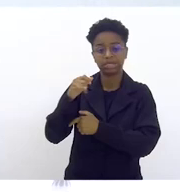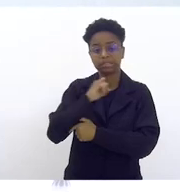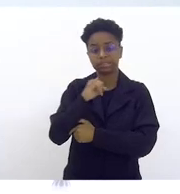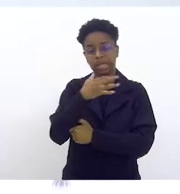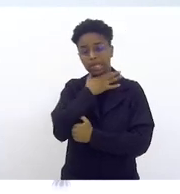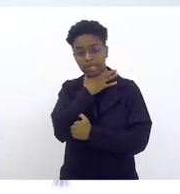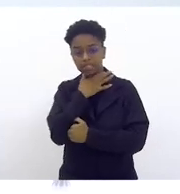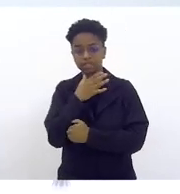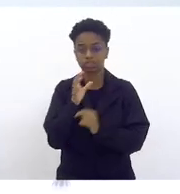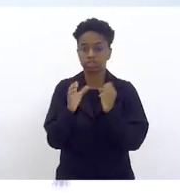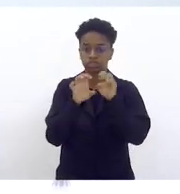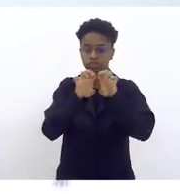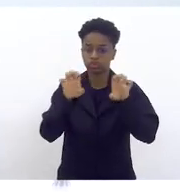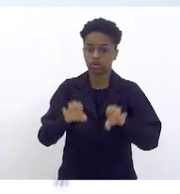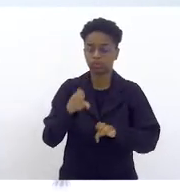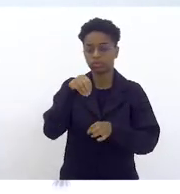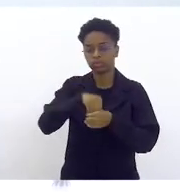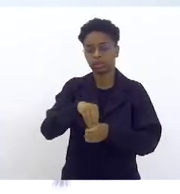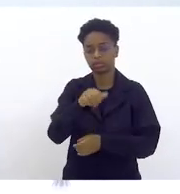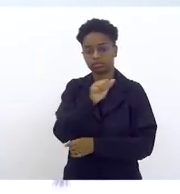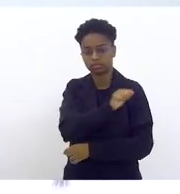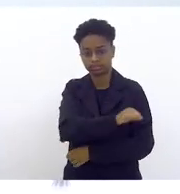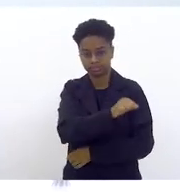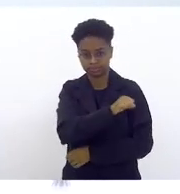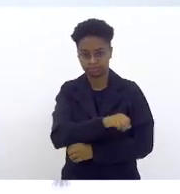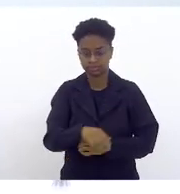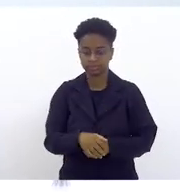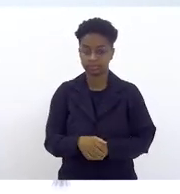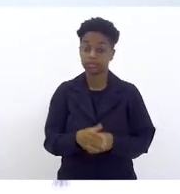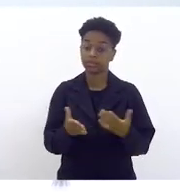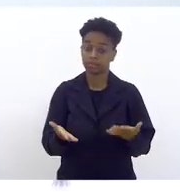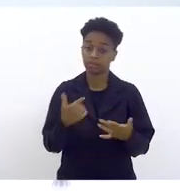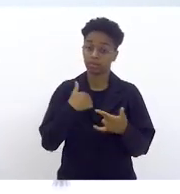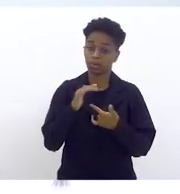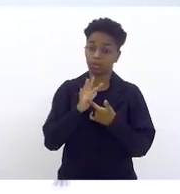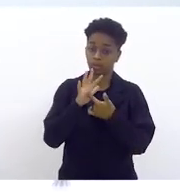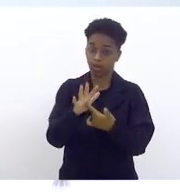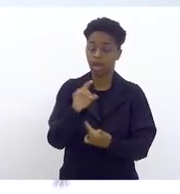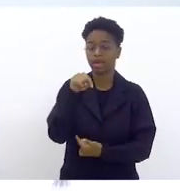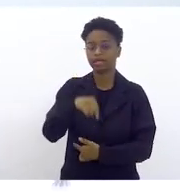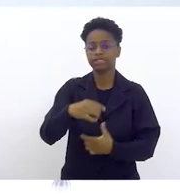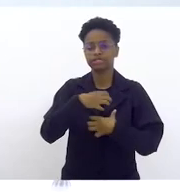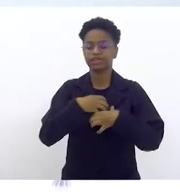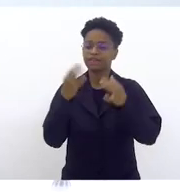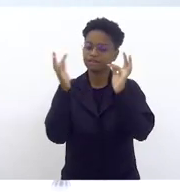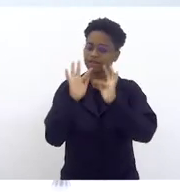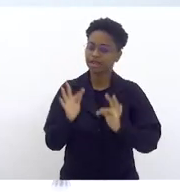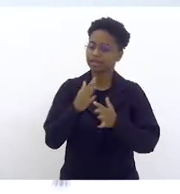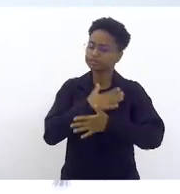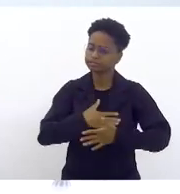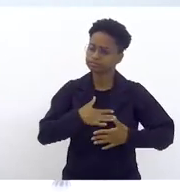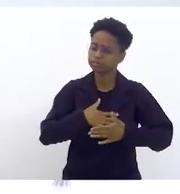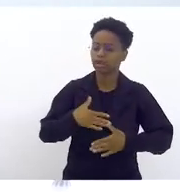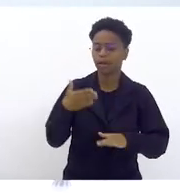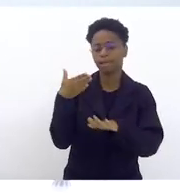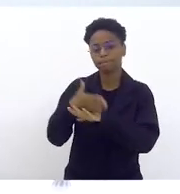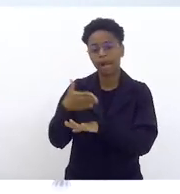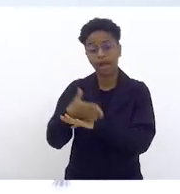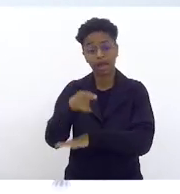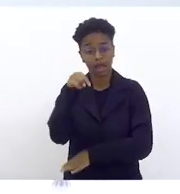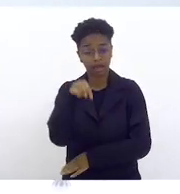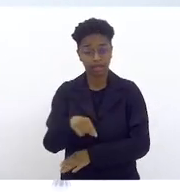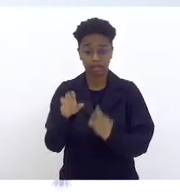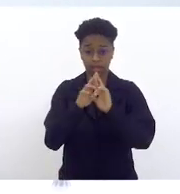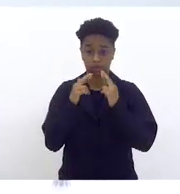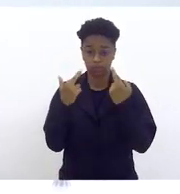estrutural do nosso Estado então manifesta que afirma minha felicidade a minha honra de estar participando dessa